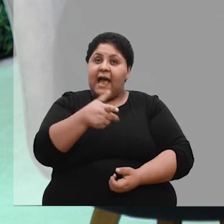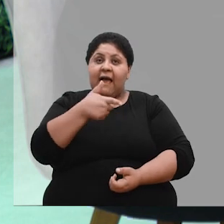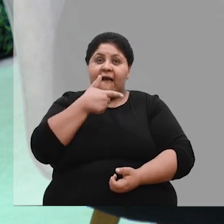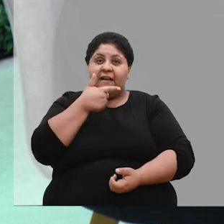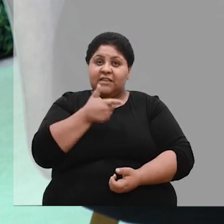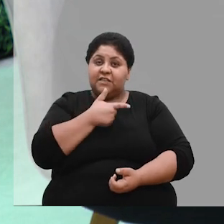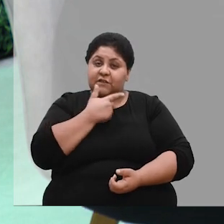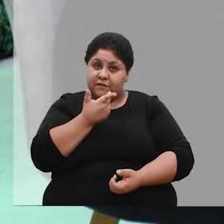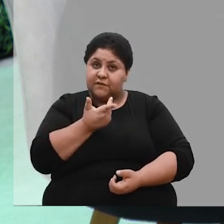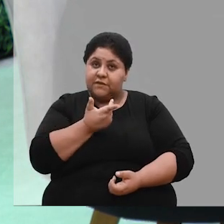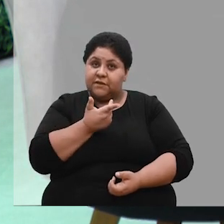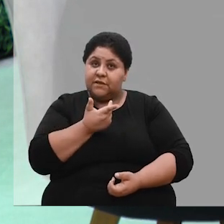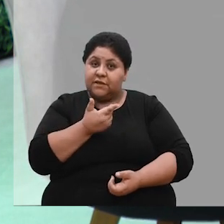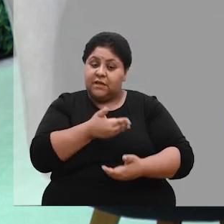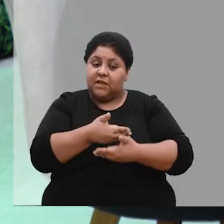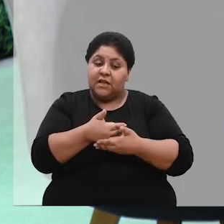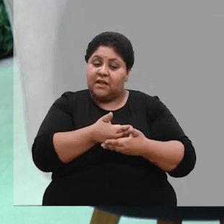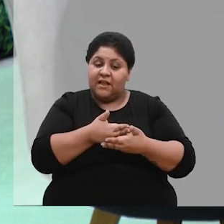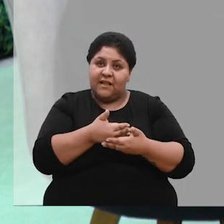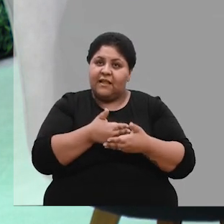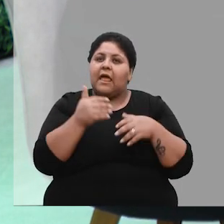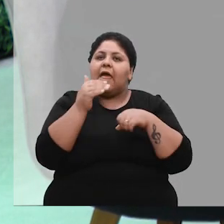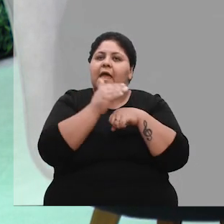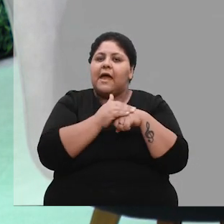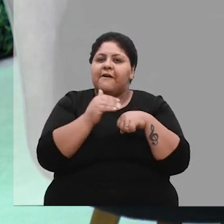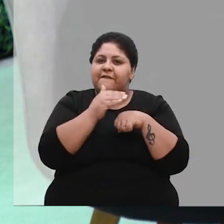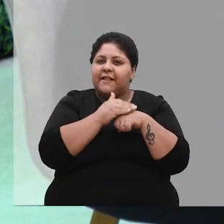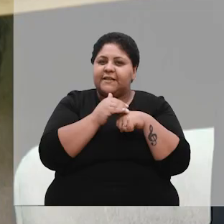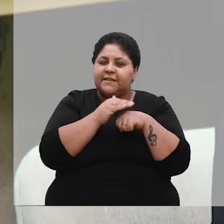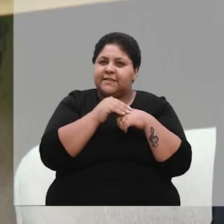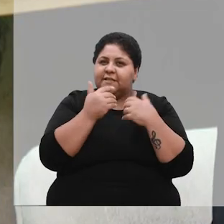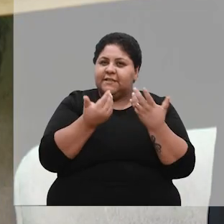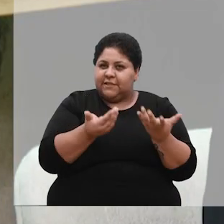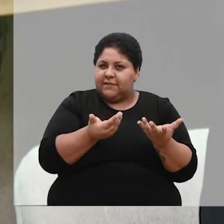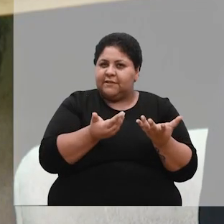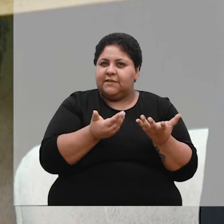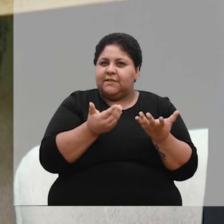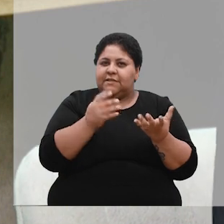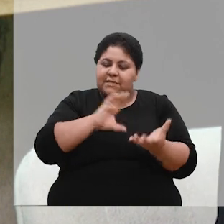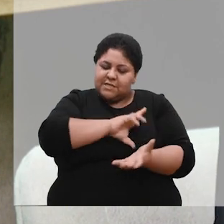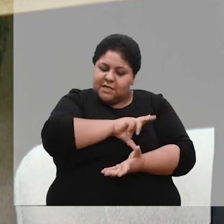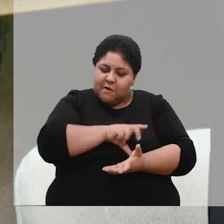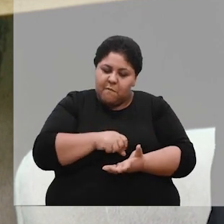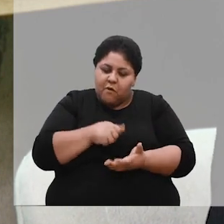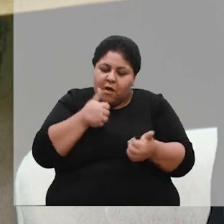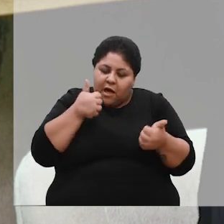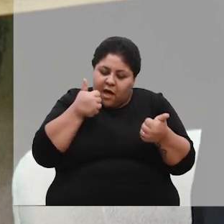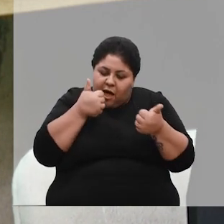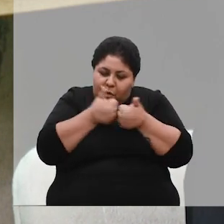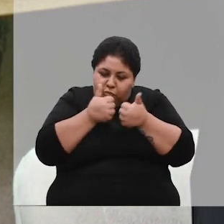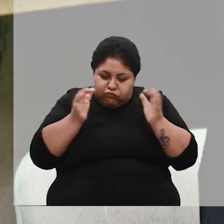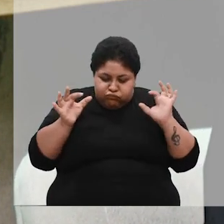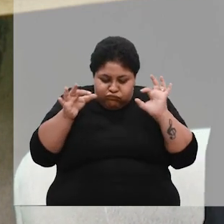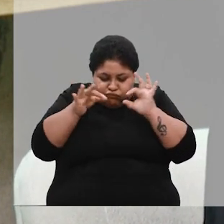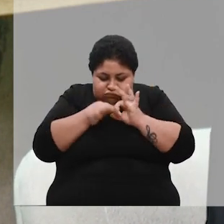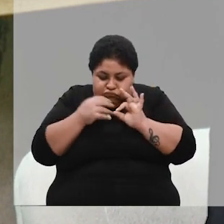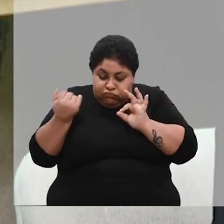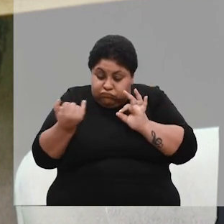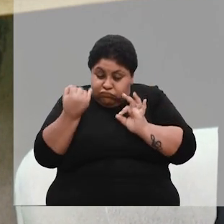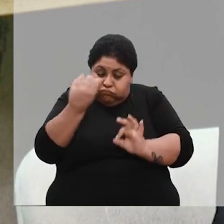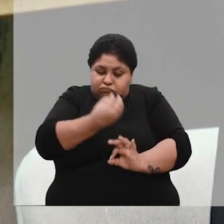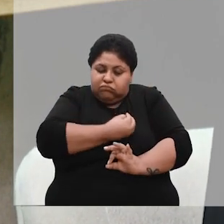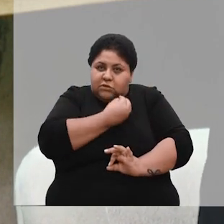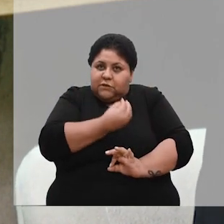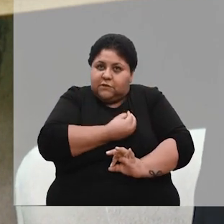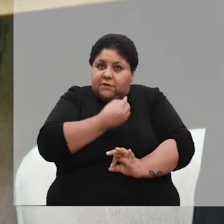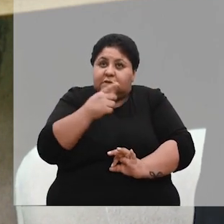aleitamento, quando a gente fala de amamentar o bebê, é falar de afeto, de carinho, de amor, de muita aproximação desse